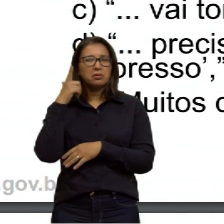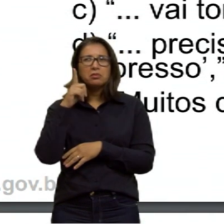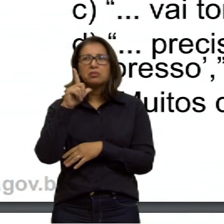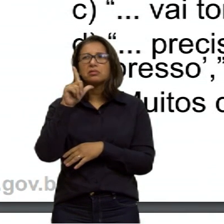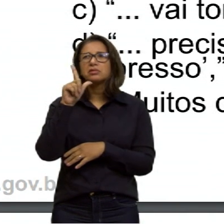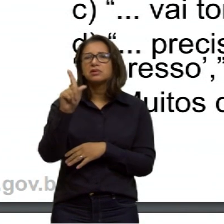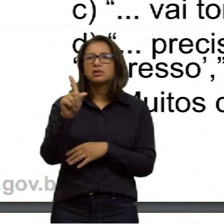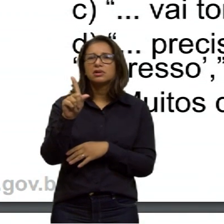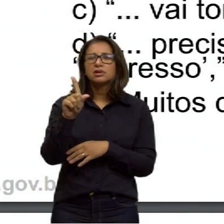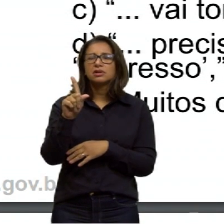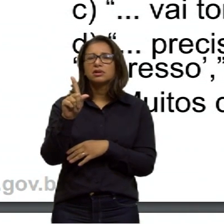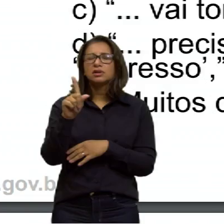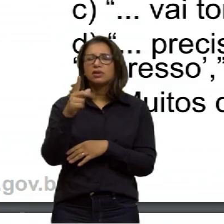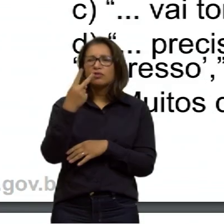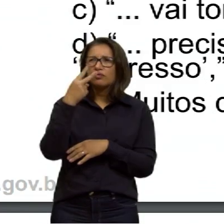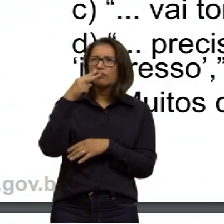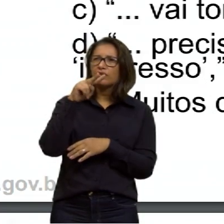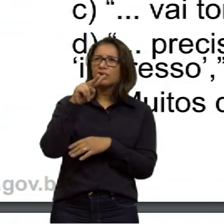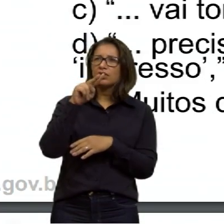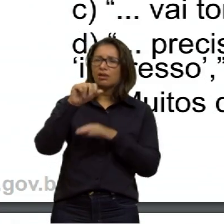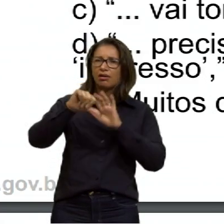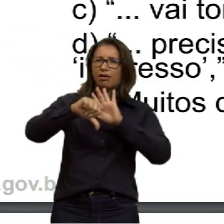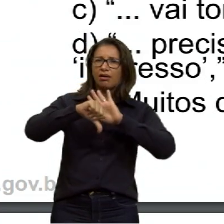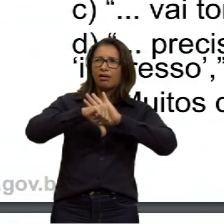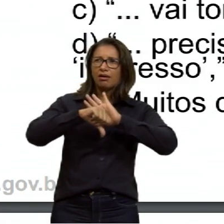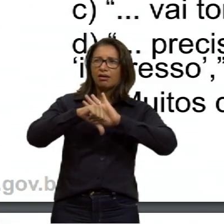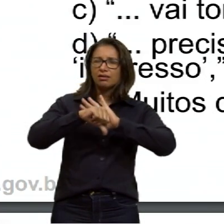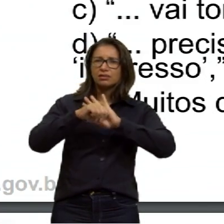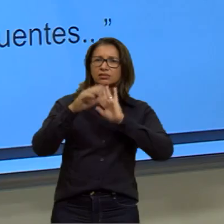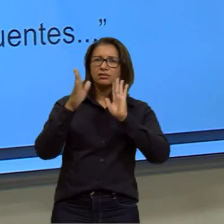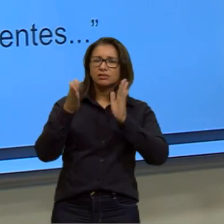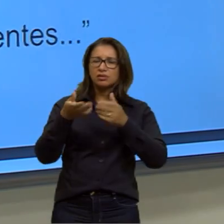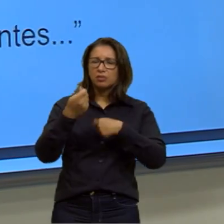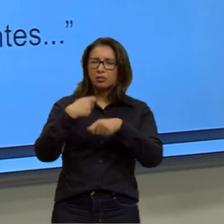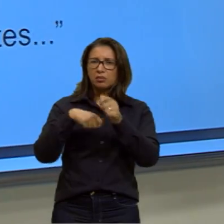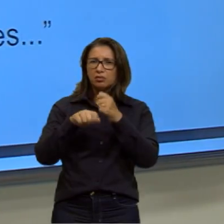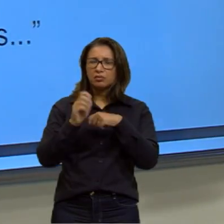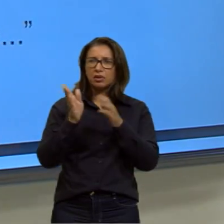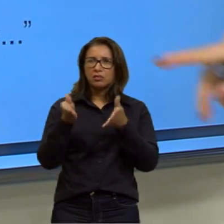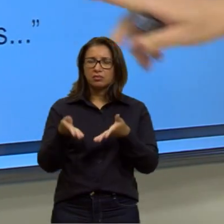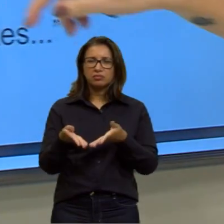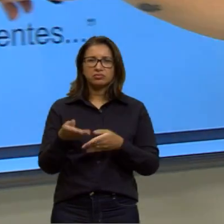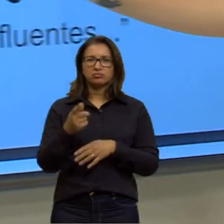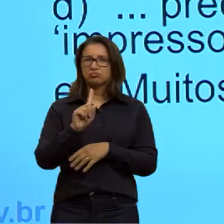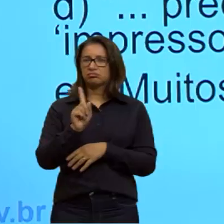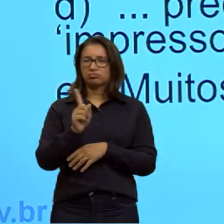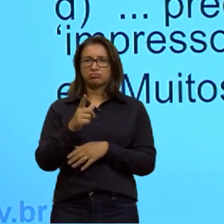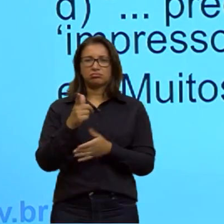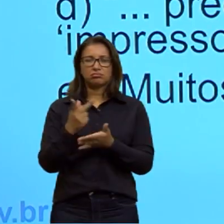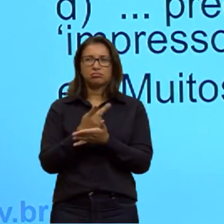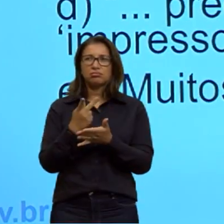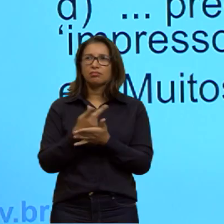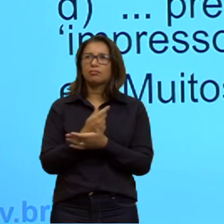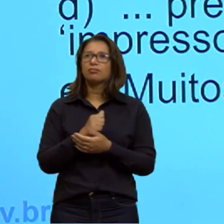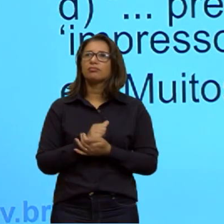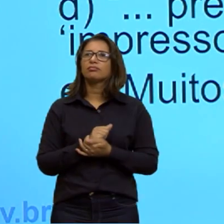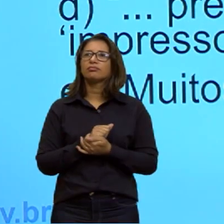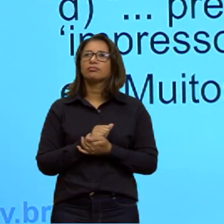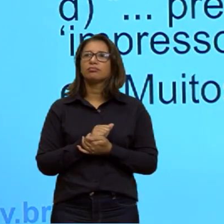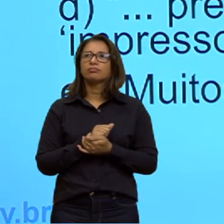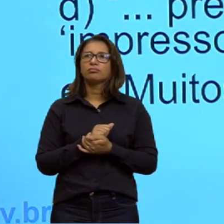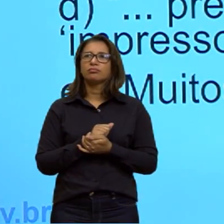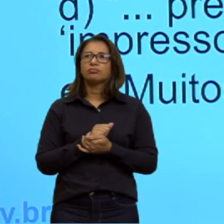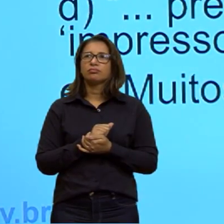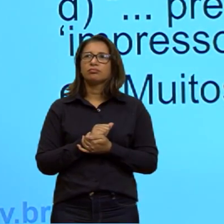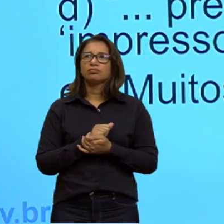nem a crise econômica atual só demos crise também não é vai tornar inúteis